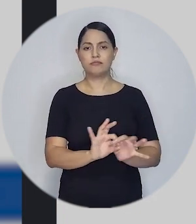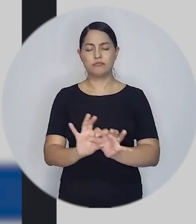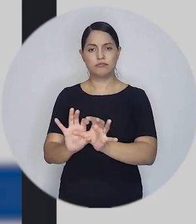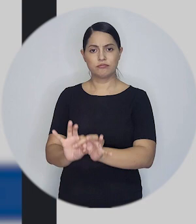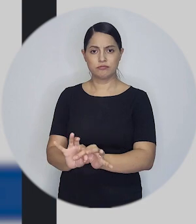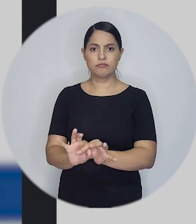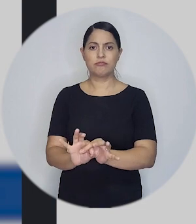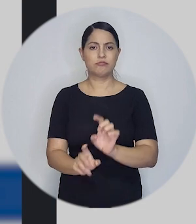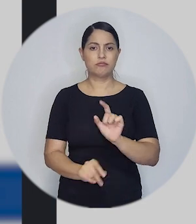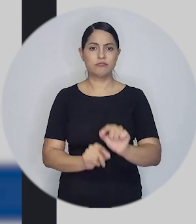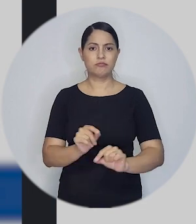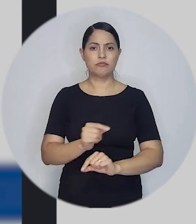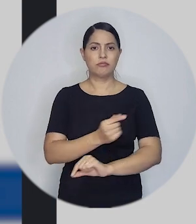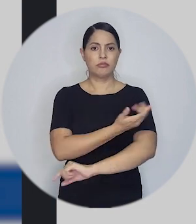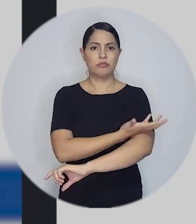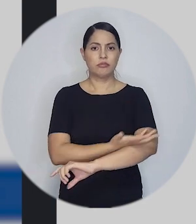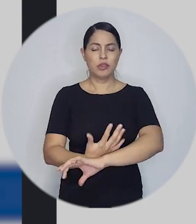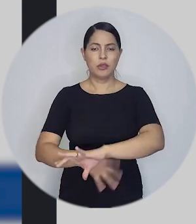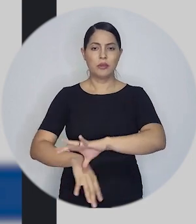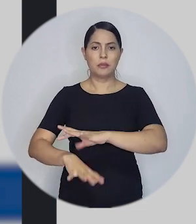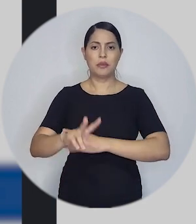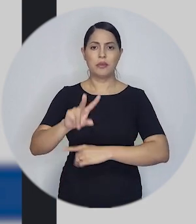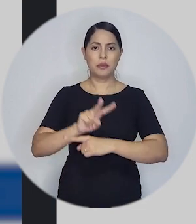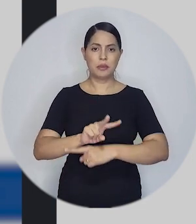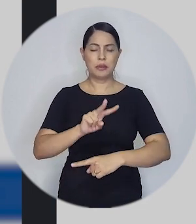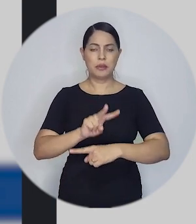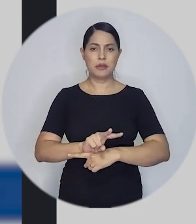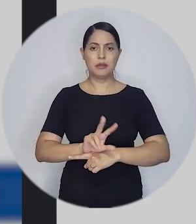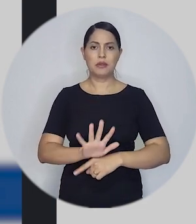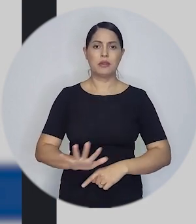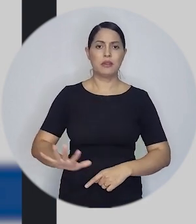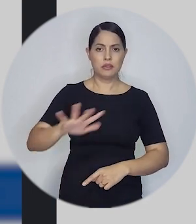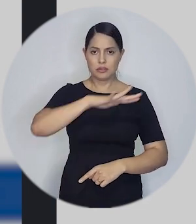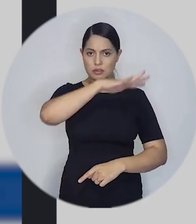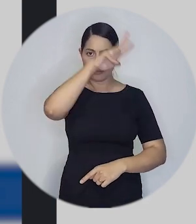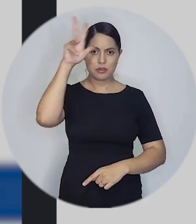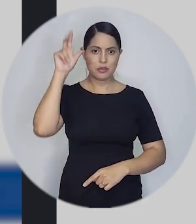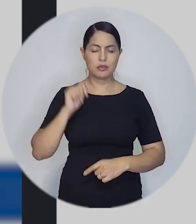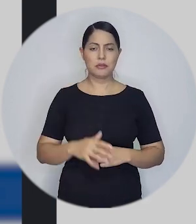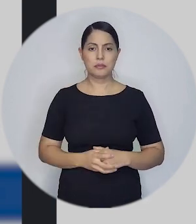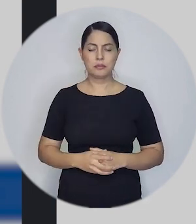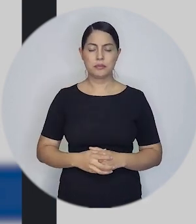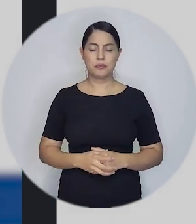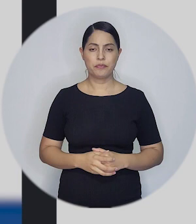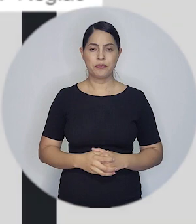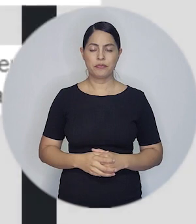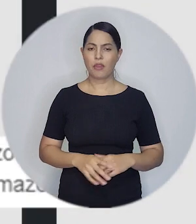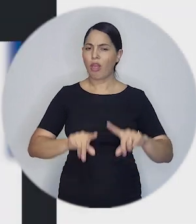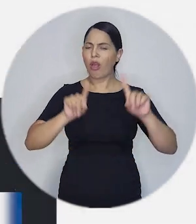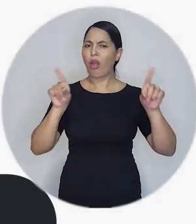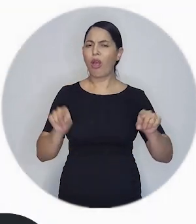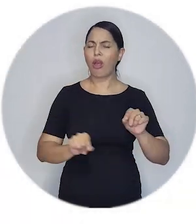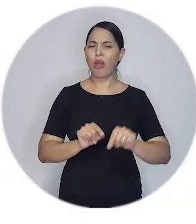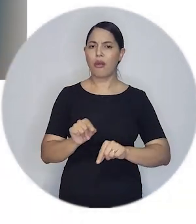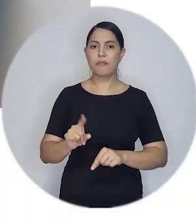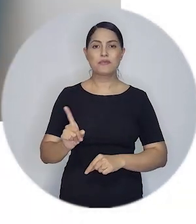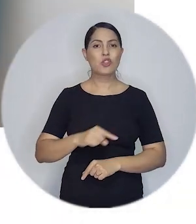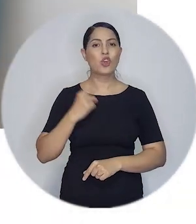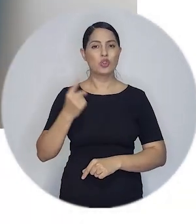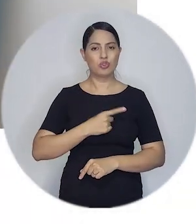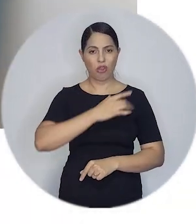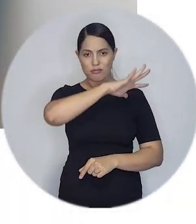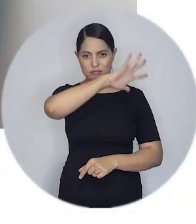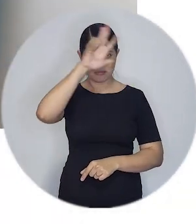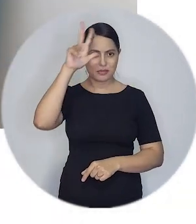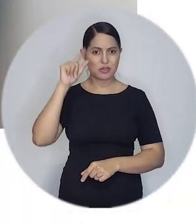com a superintendência em casos que envolvem a proteção do meio ambiente e dos recursos naturais da região amazônica. Para ele, abre aspas,